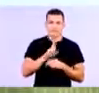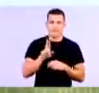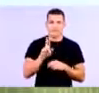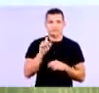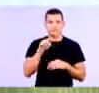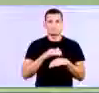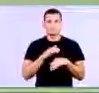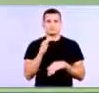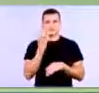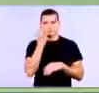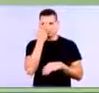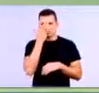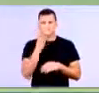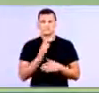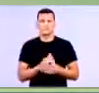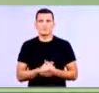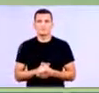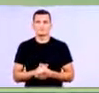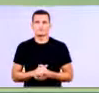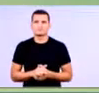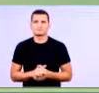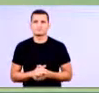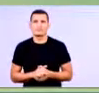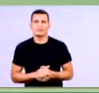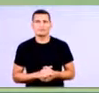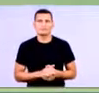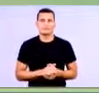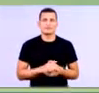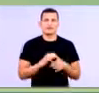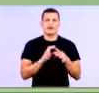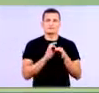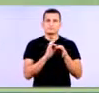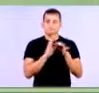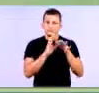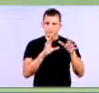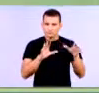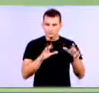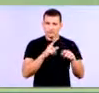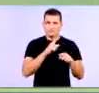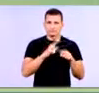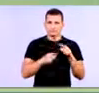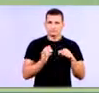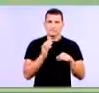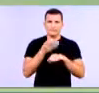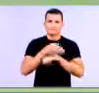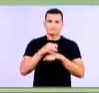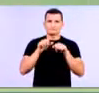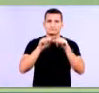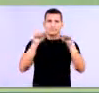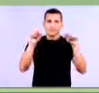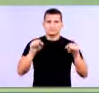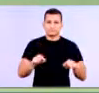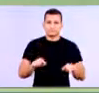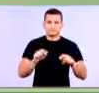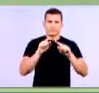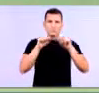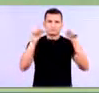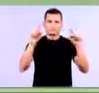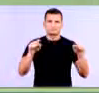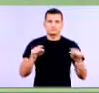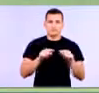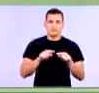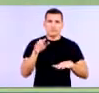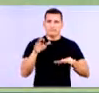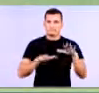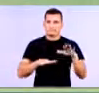mais fácil. Permitir e restringir acessos ao sistema, aos funcionários, de acordo com